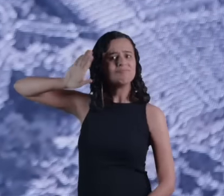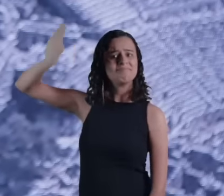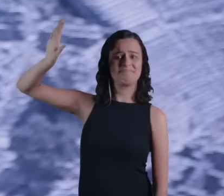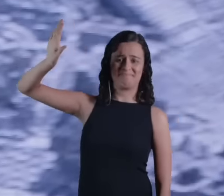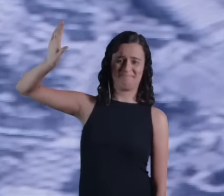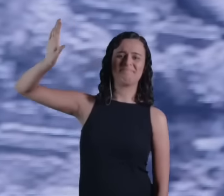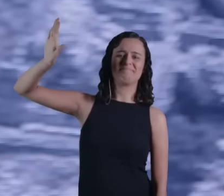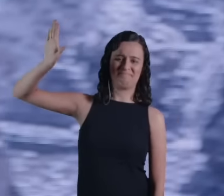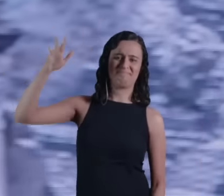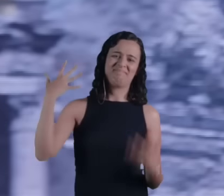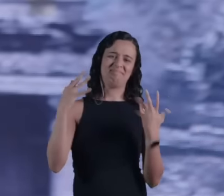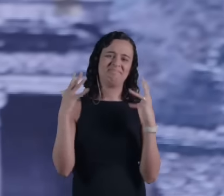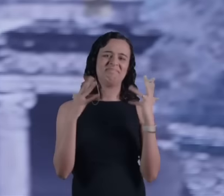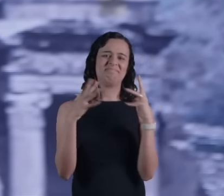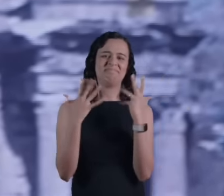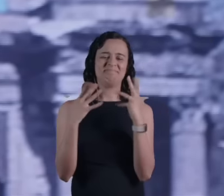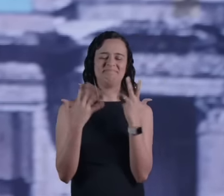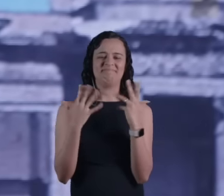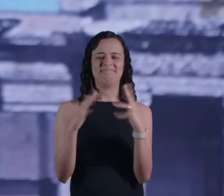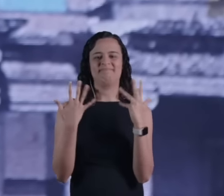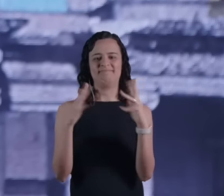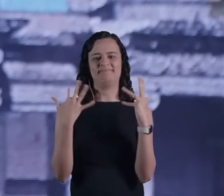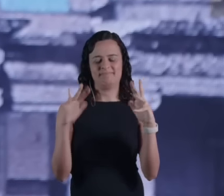a palavra de Deus.